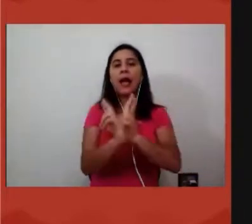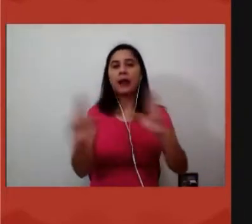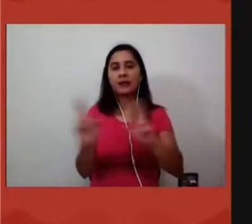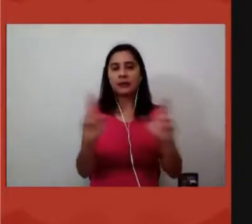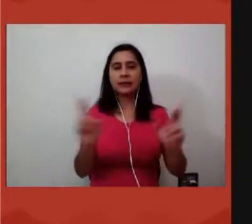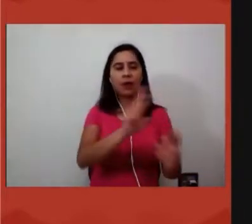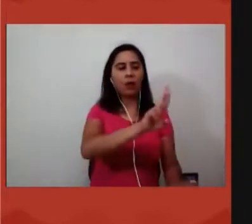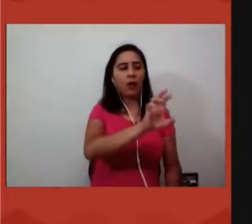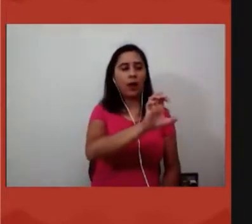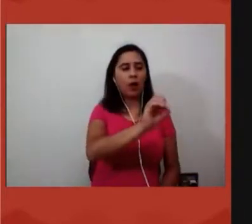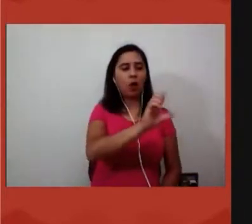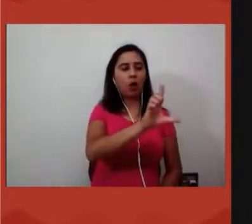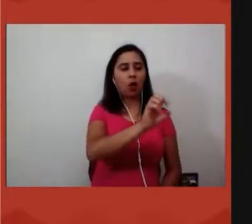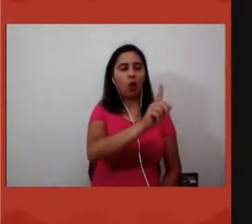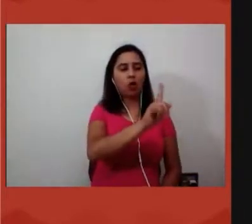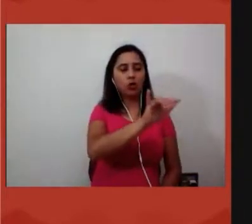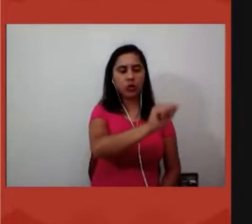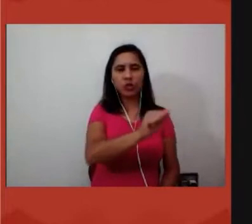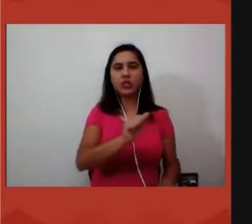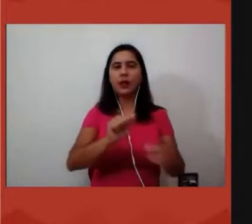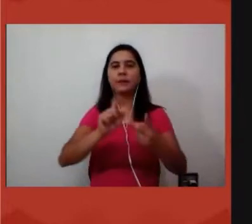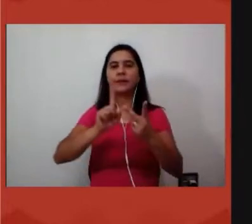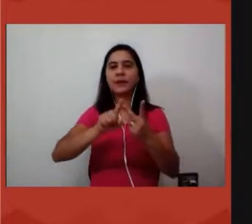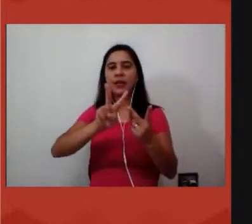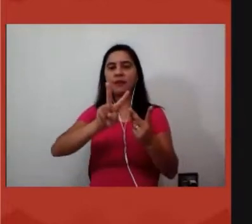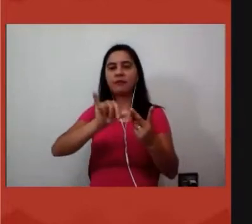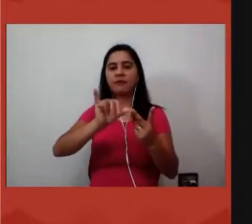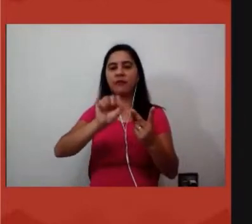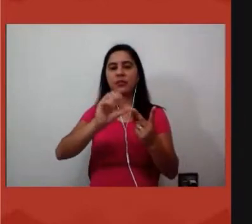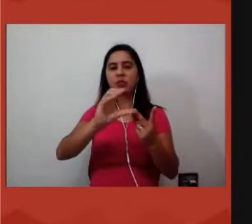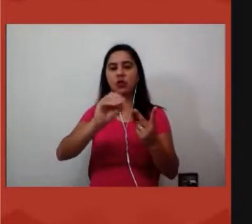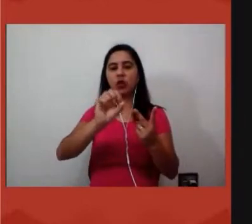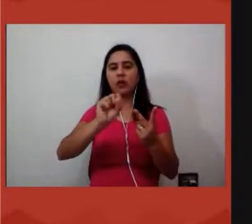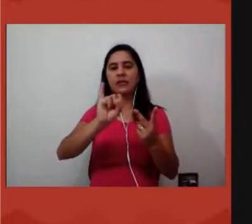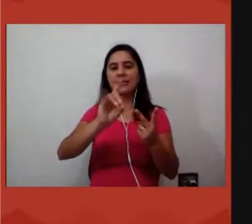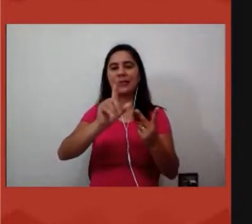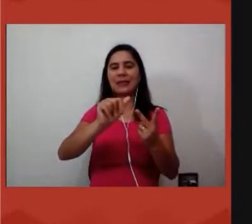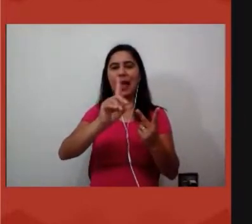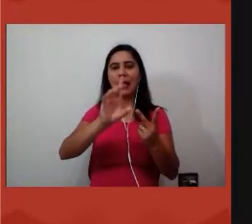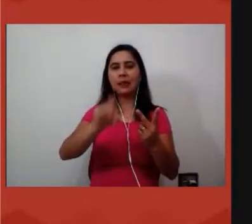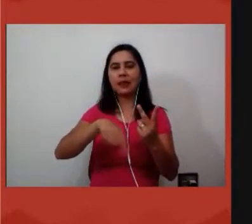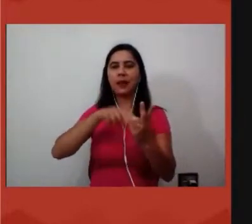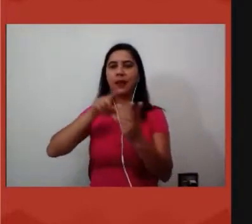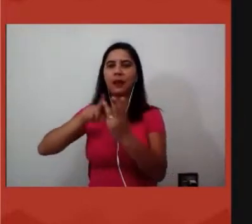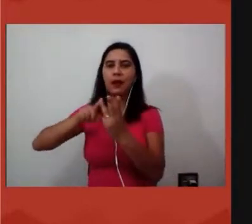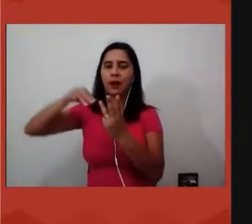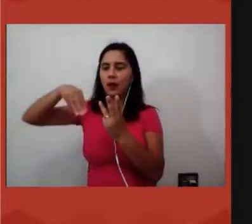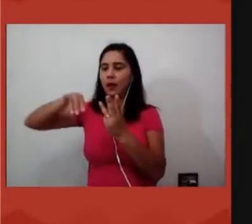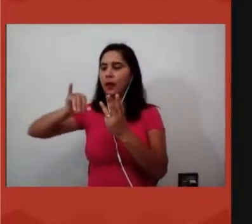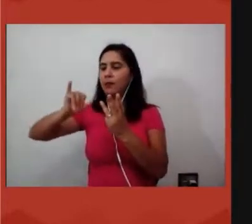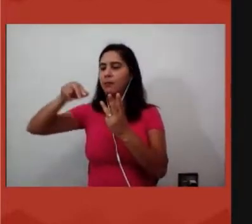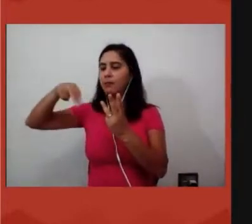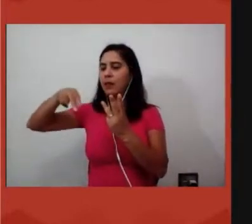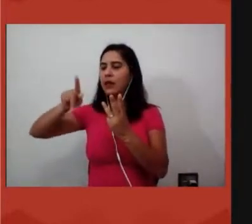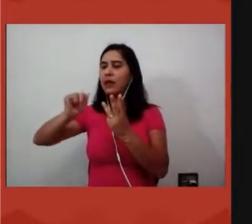mingau? Isso também é outra que tá junto ali, né? Só